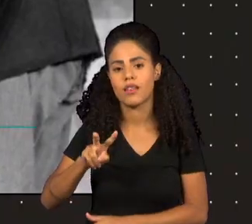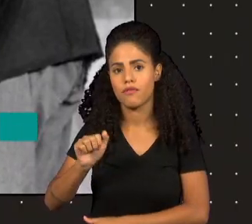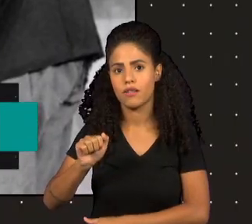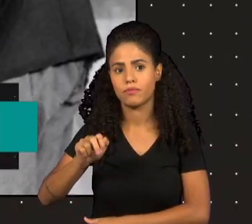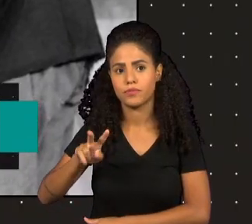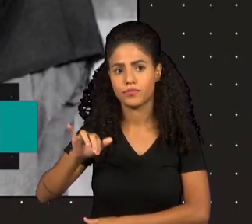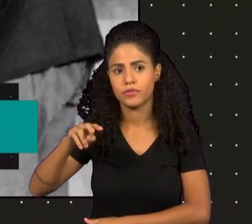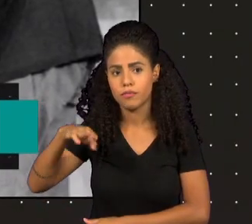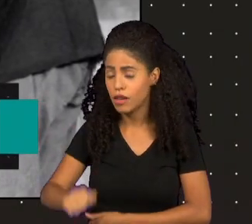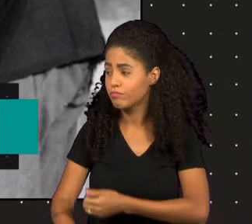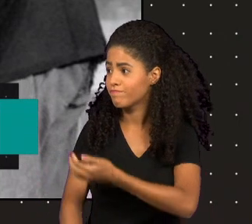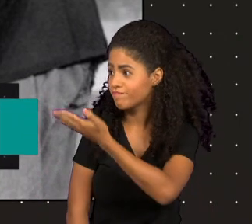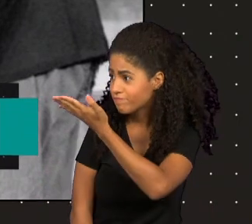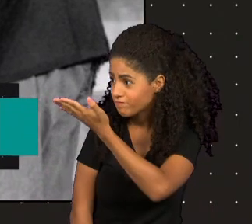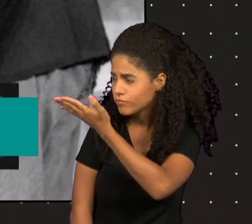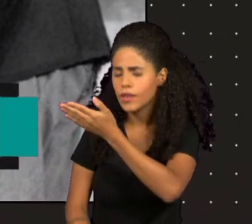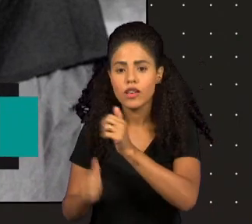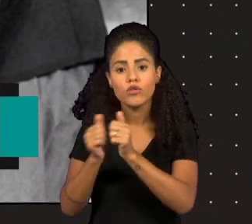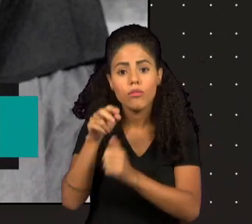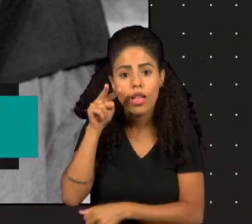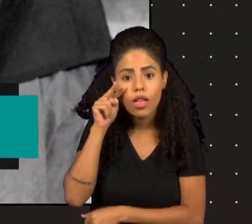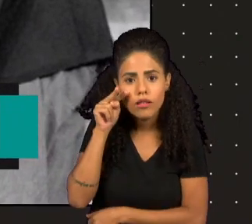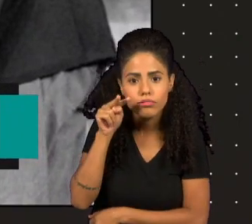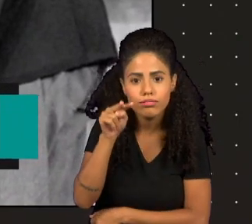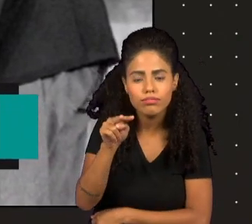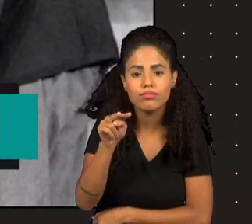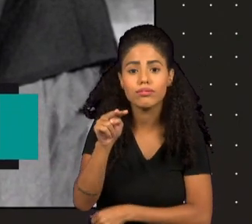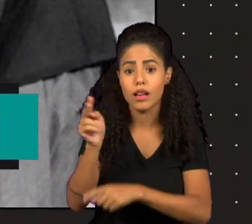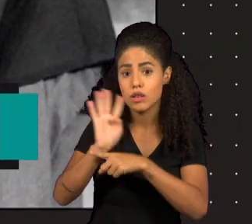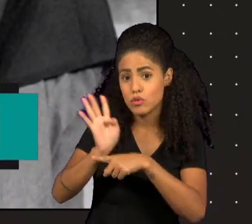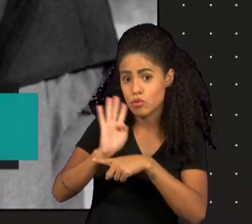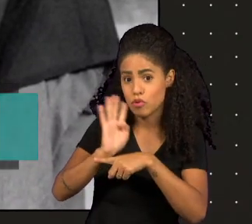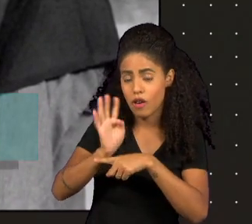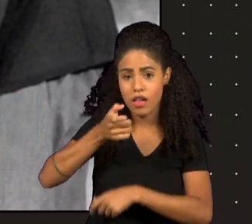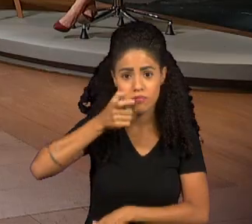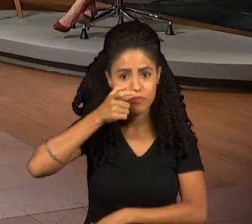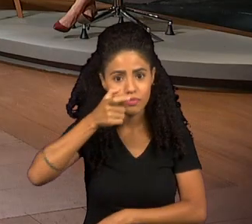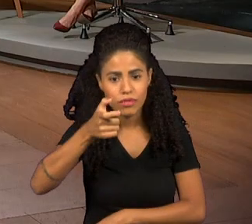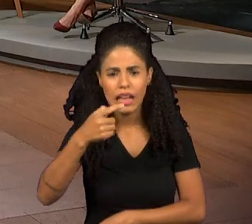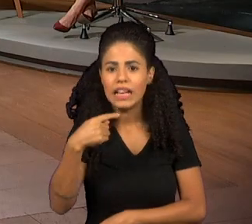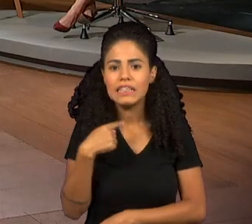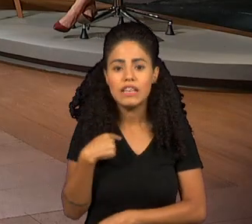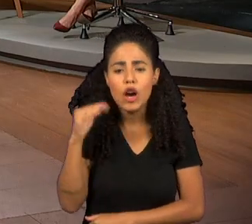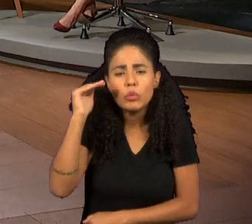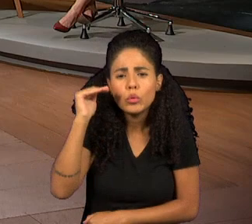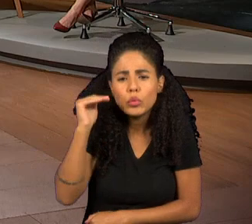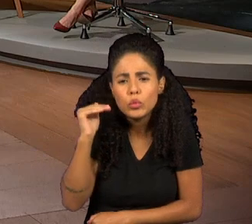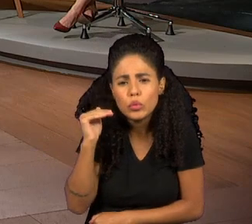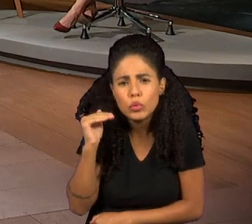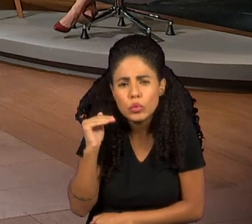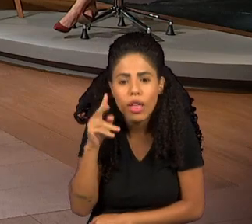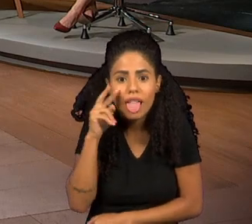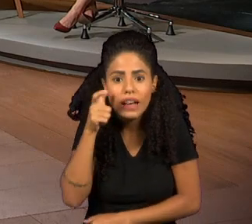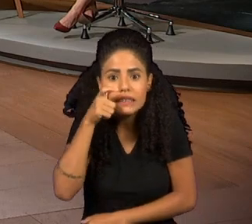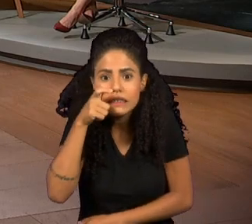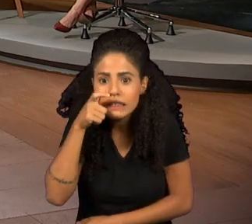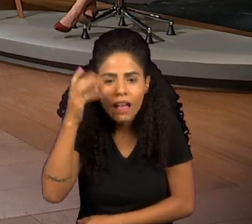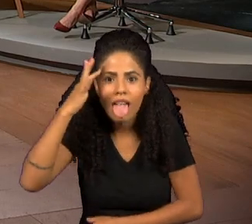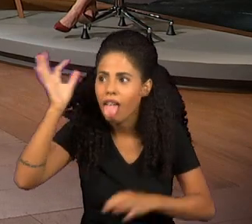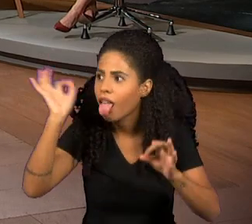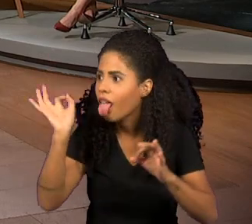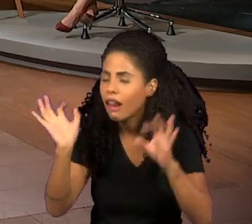Lélia Lélia Abramo, Lilian Lemertz. Olha só, gente. Olha só, e eu lá, pirralha, assim, não entendia